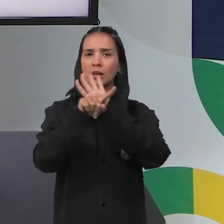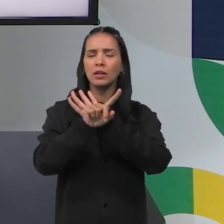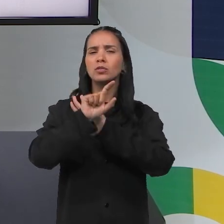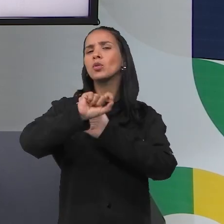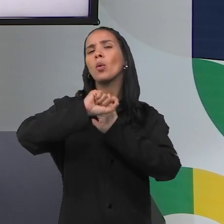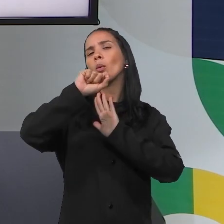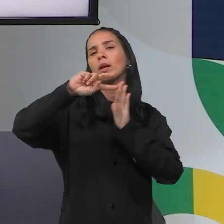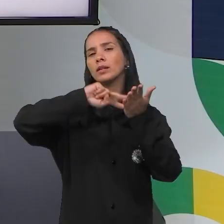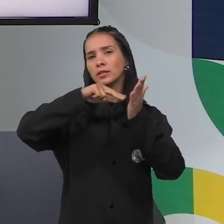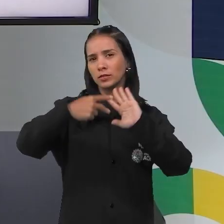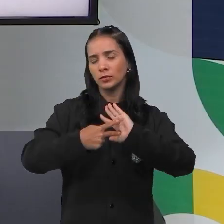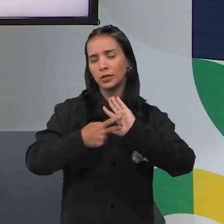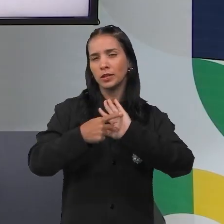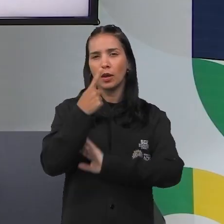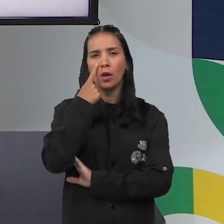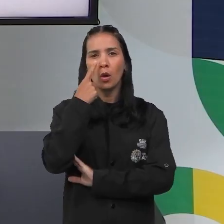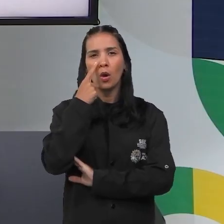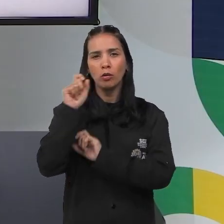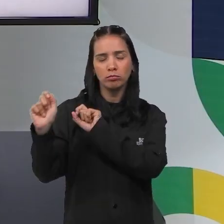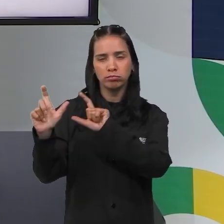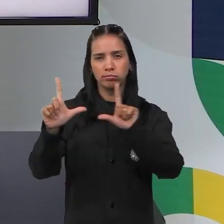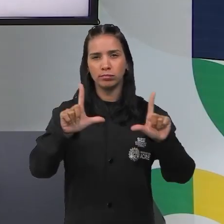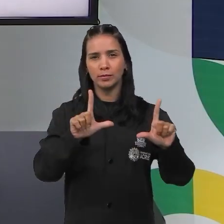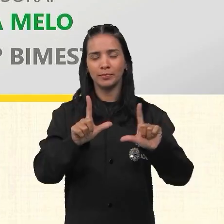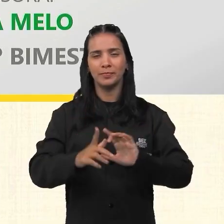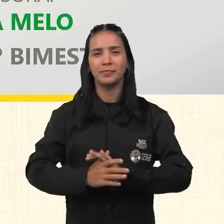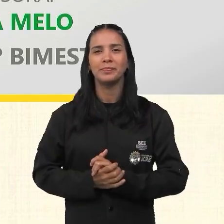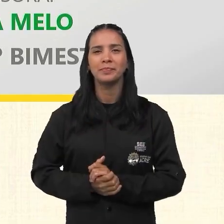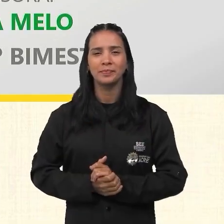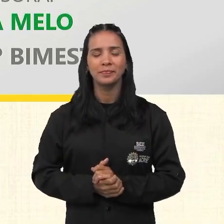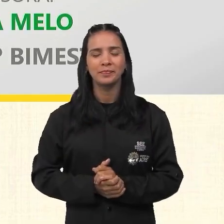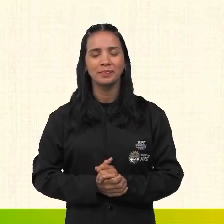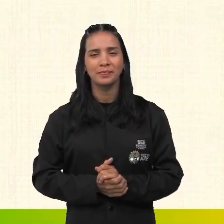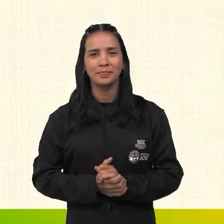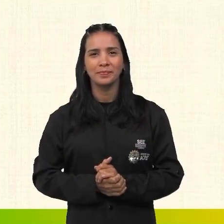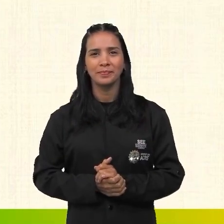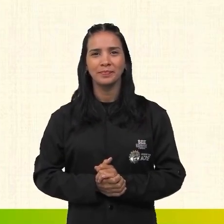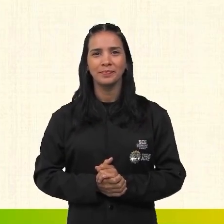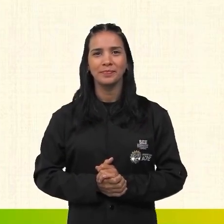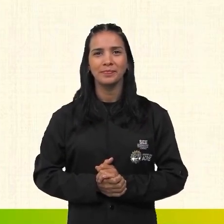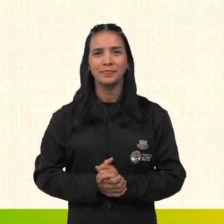questions? Vamos aqui na tela que eu vou explicar para vocês.